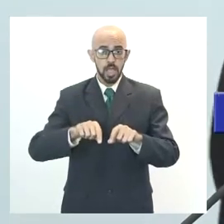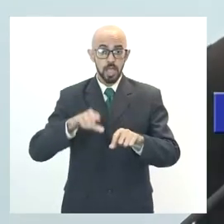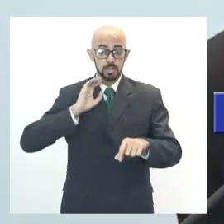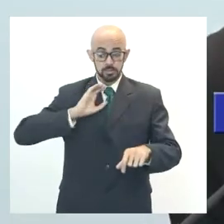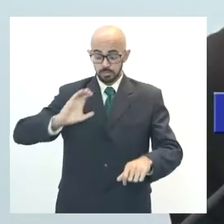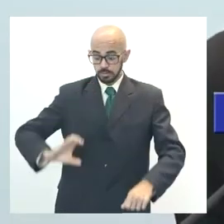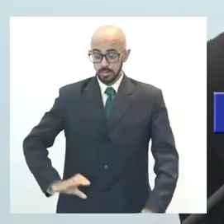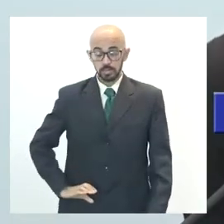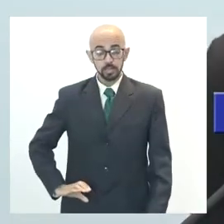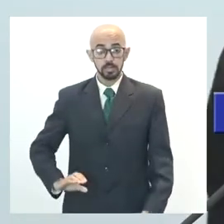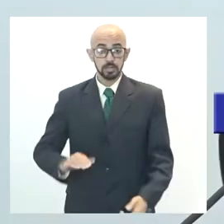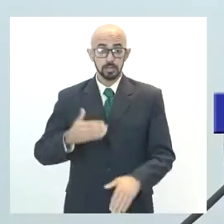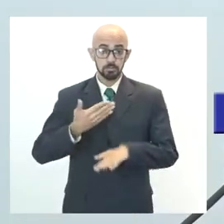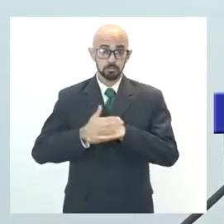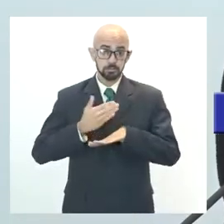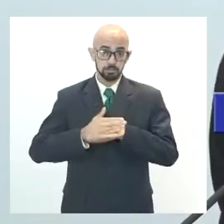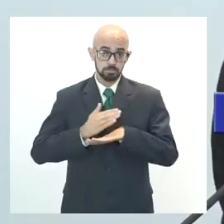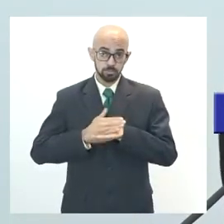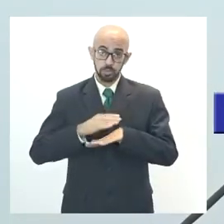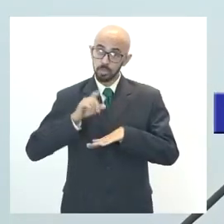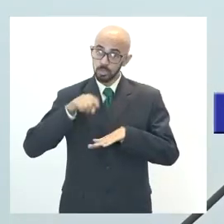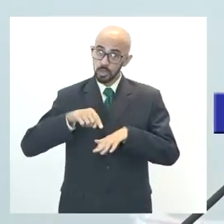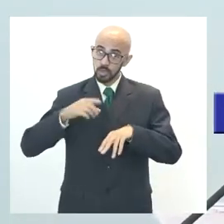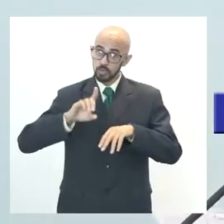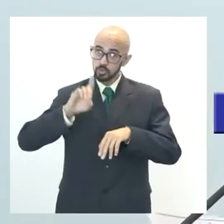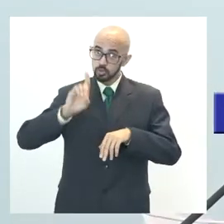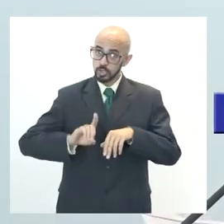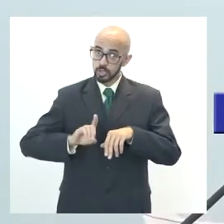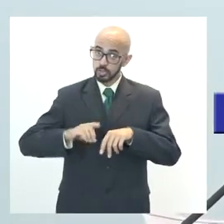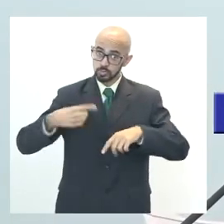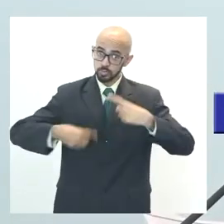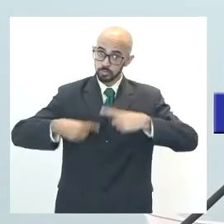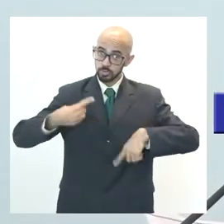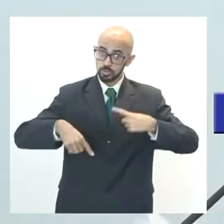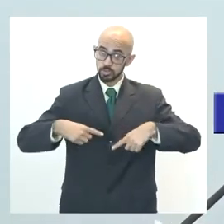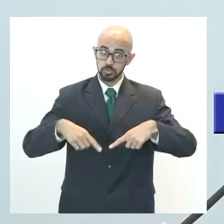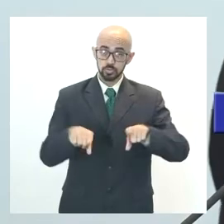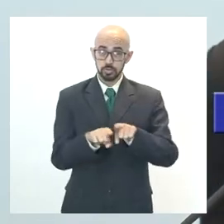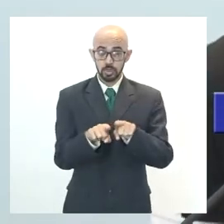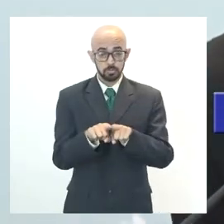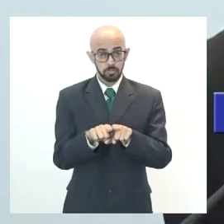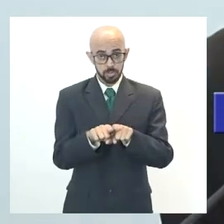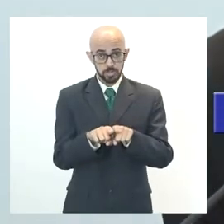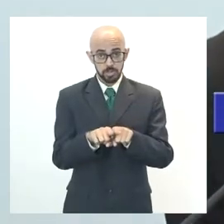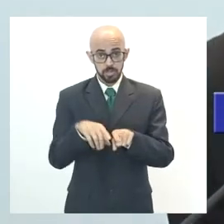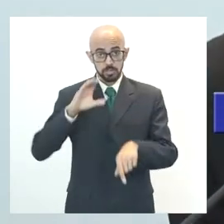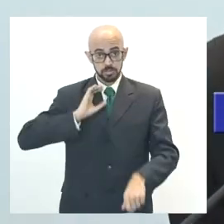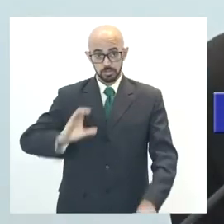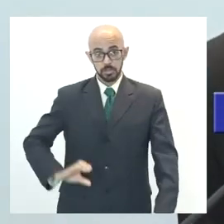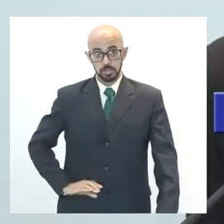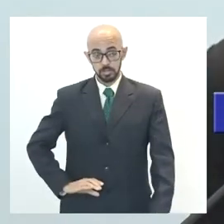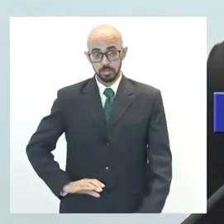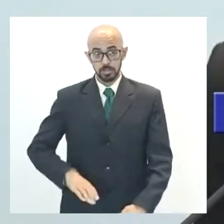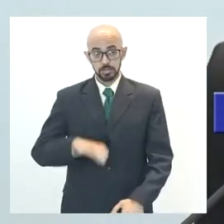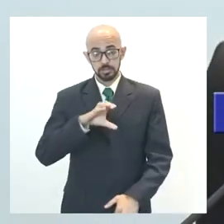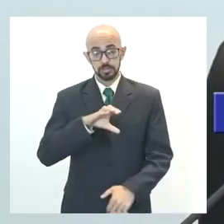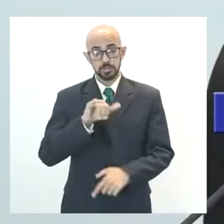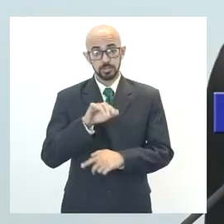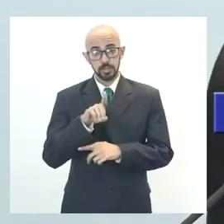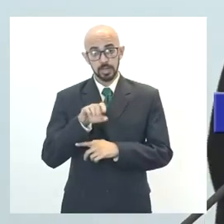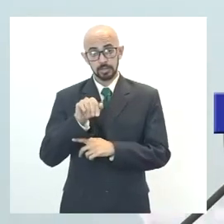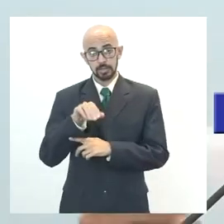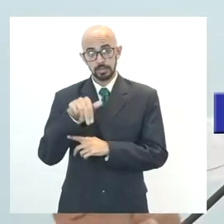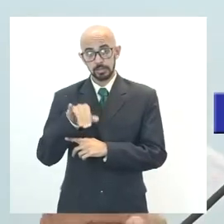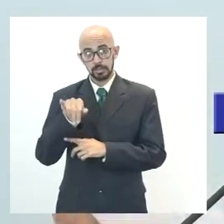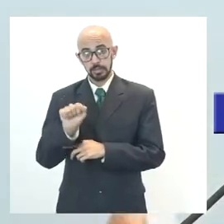cidadania que inclui direitos políticos e a cidadania e depois